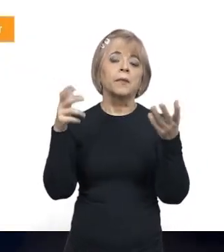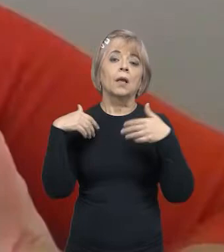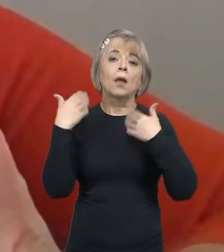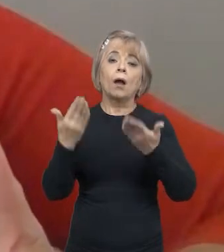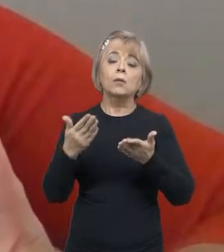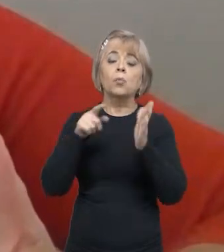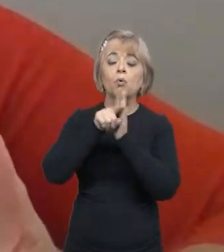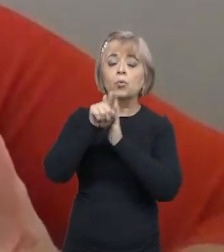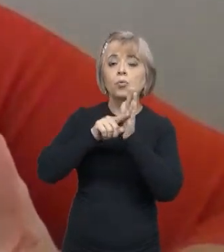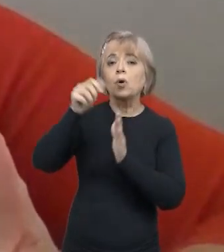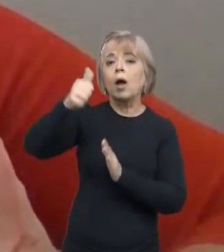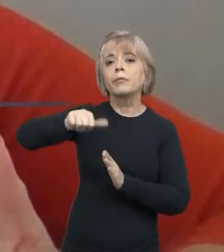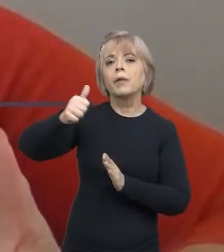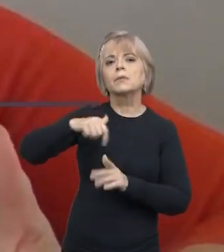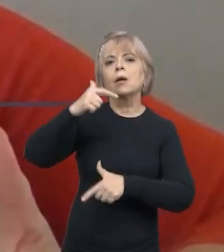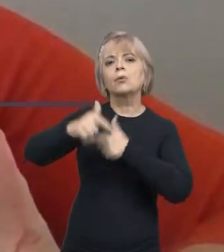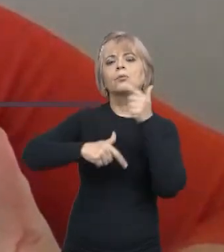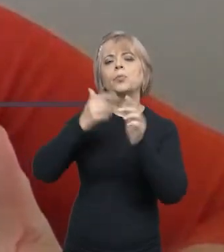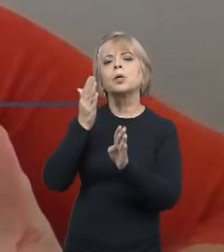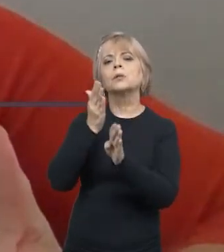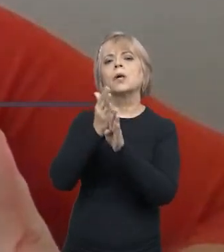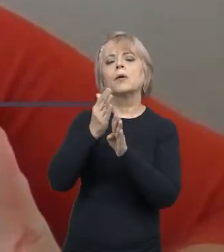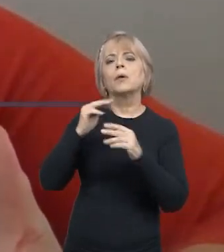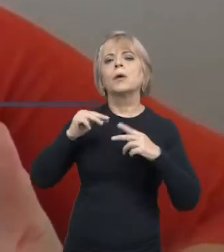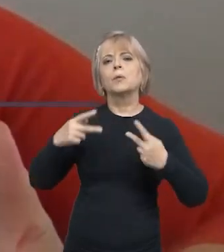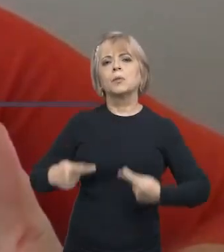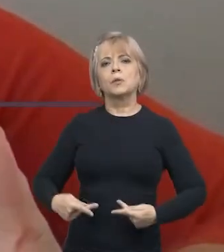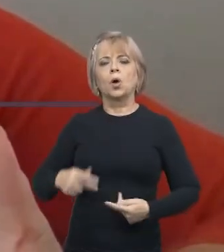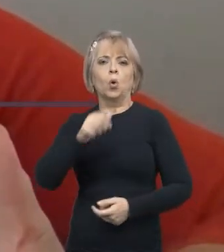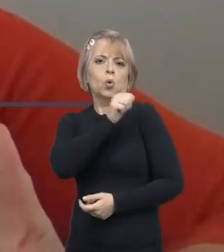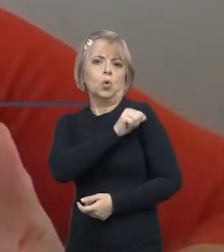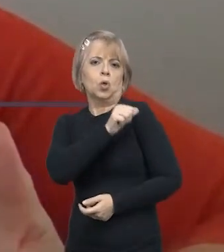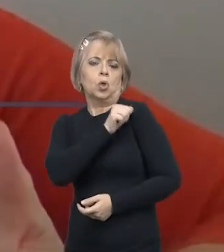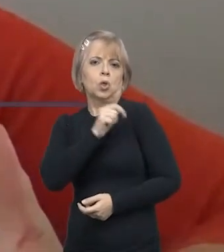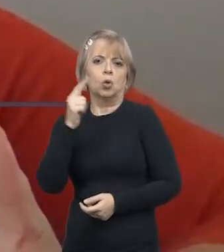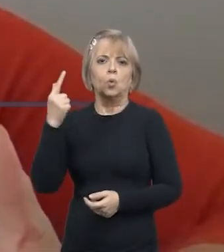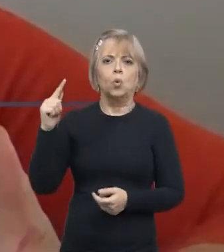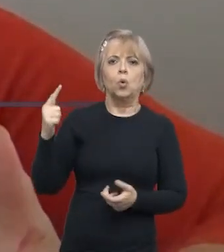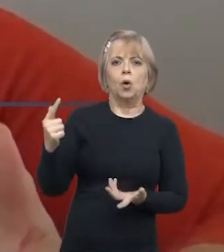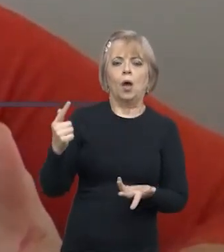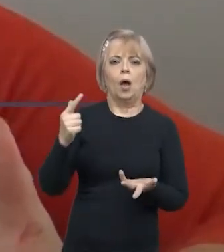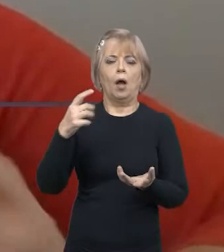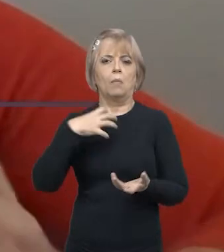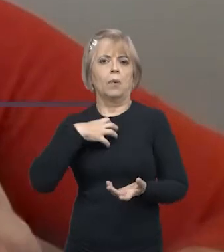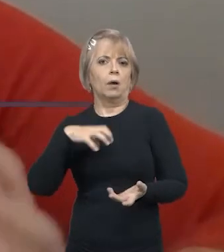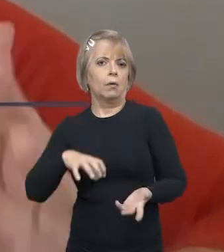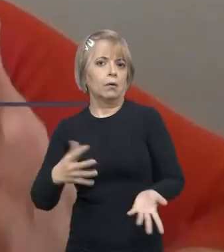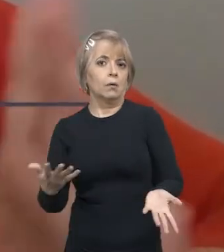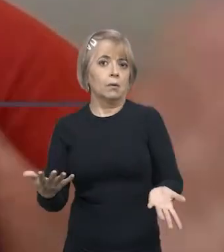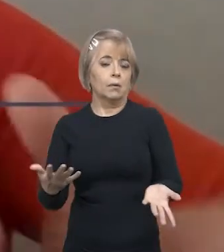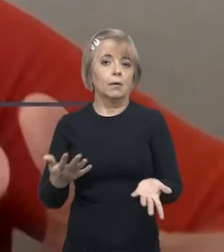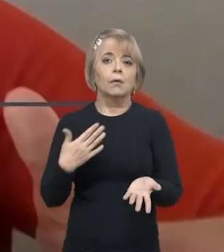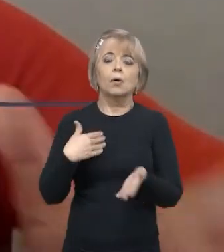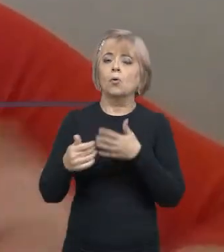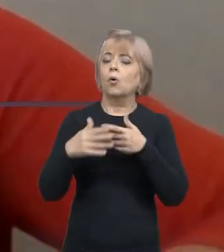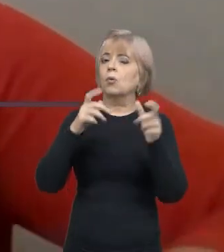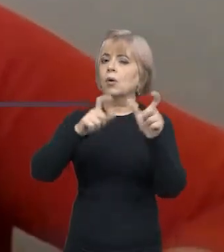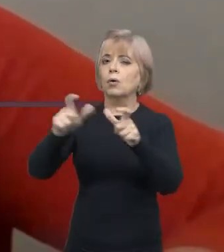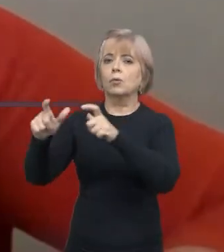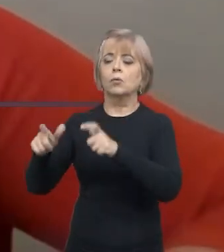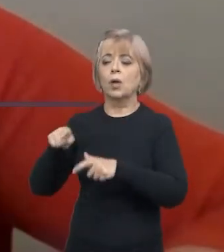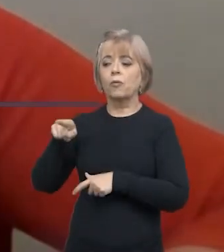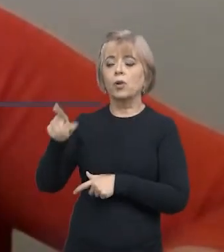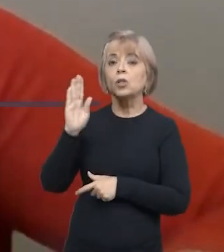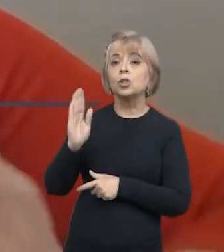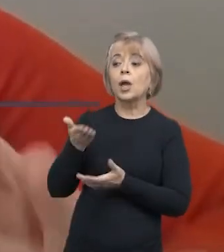e analisar toda a atuação identificada do Ministério Público, seja do Rio, seja de Goiás, seja da Bahia, verificar se aquele caso dele já